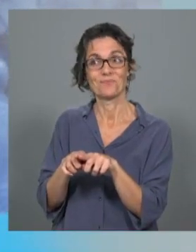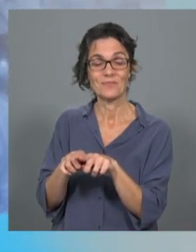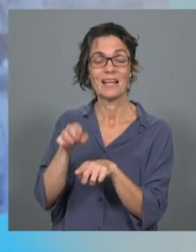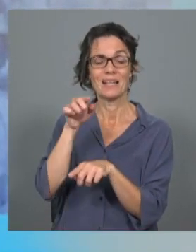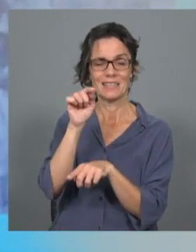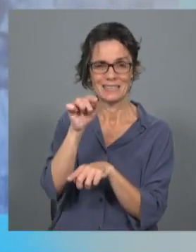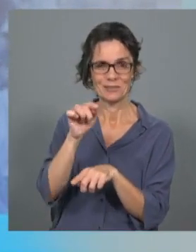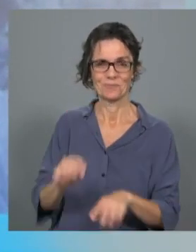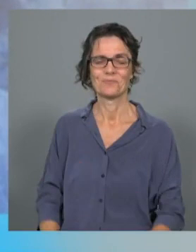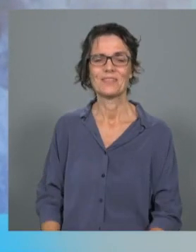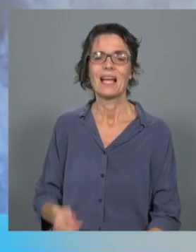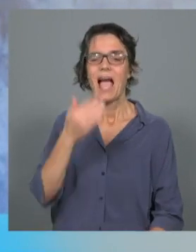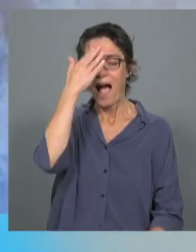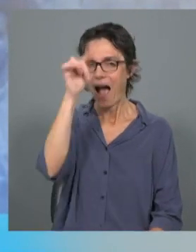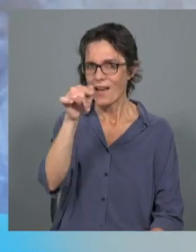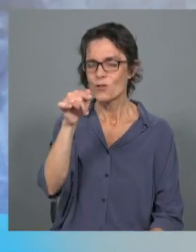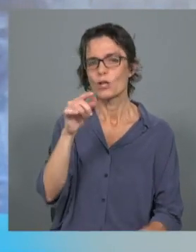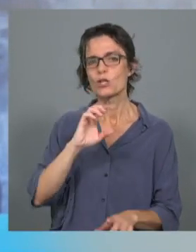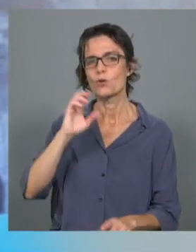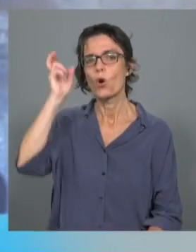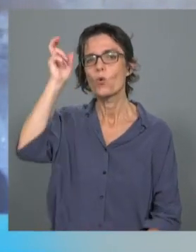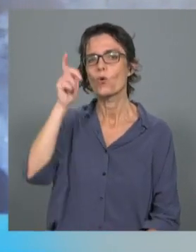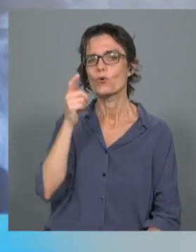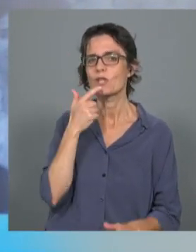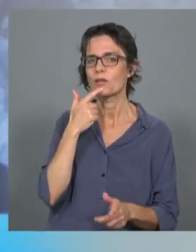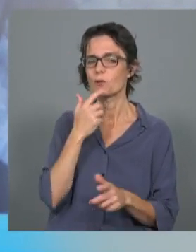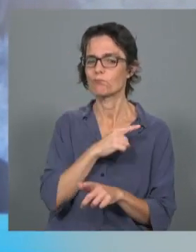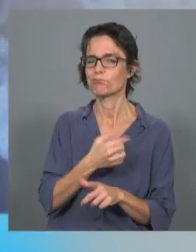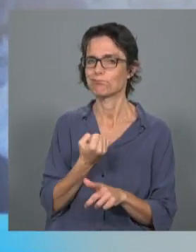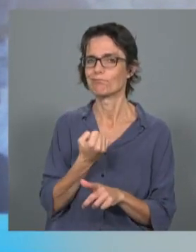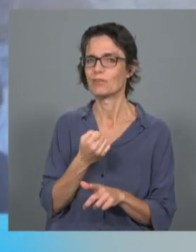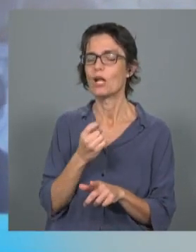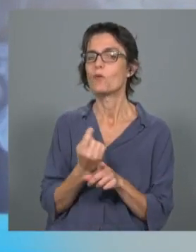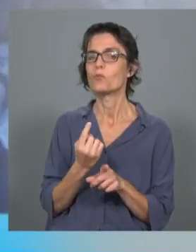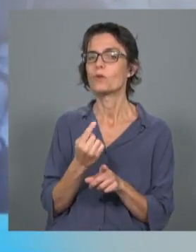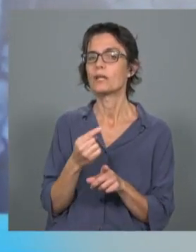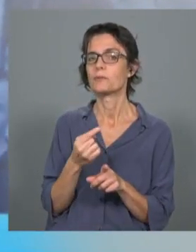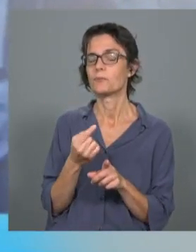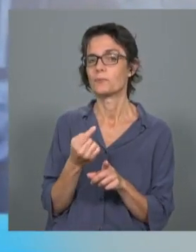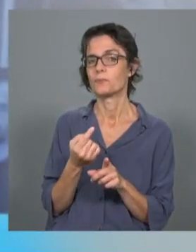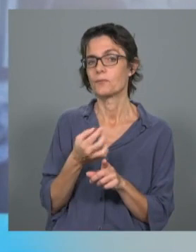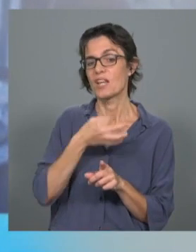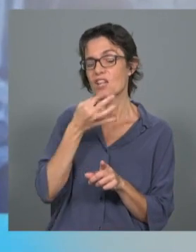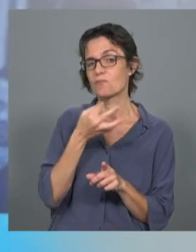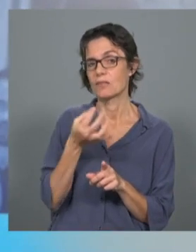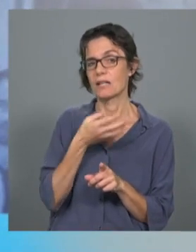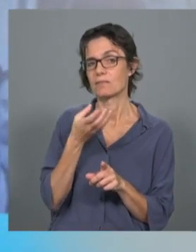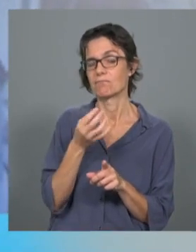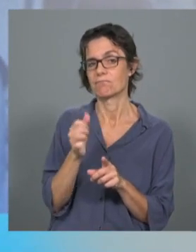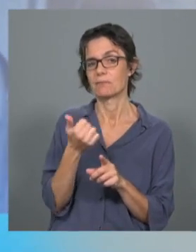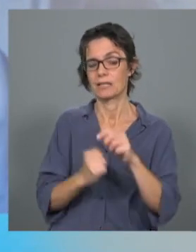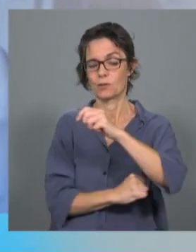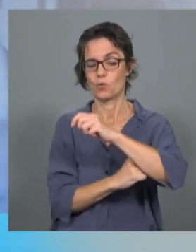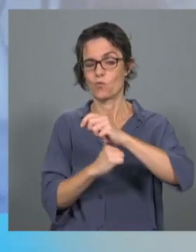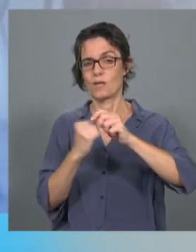muito consistente, porque pressupõe exatamente aquilo que nós acabamos daqui de dizer. Portanto, estes três grandes pilares da